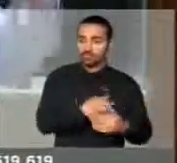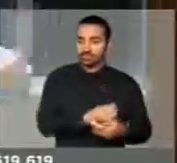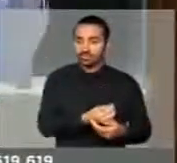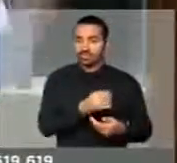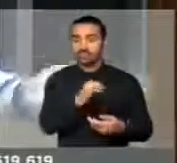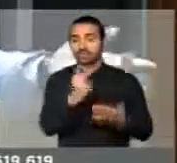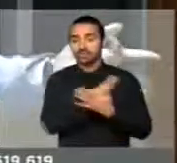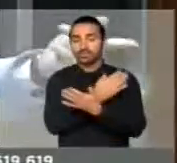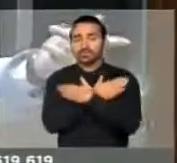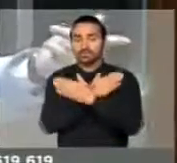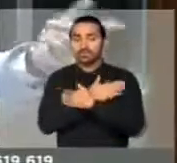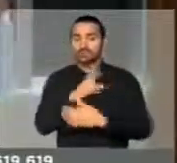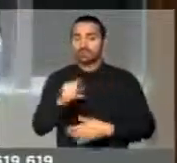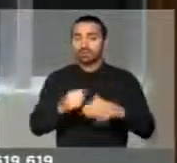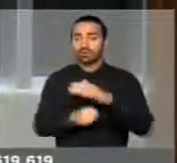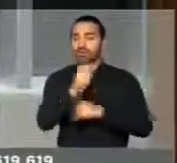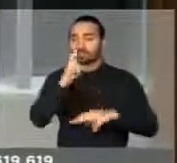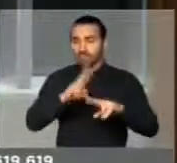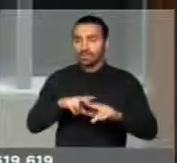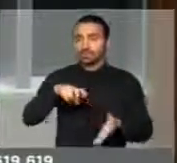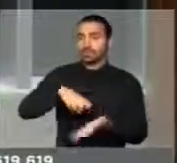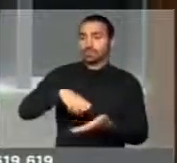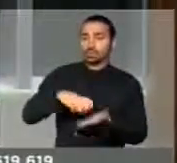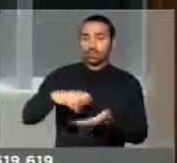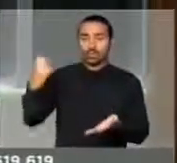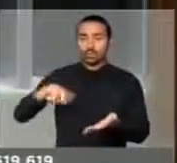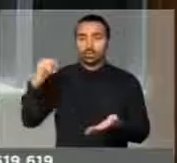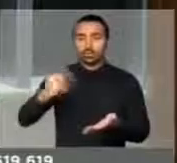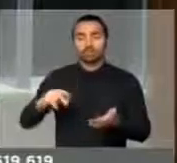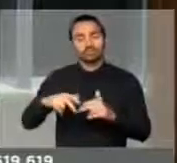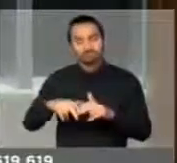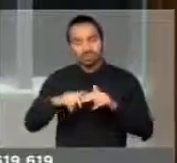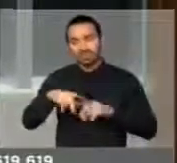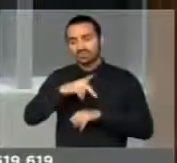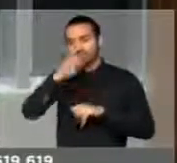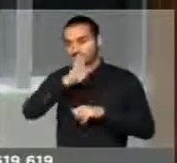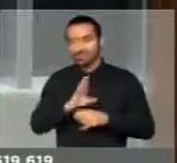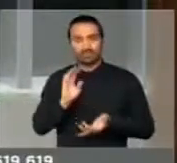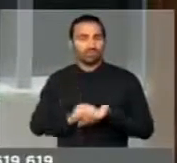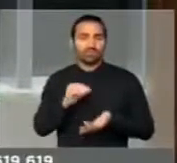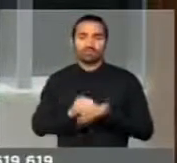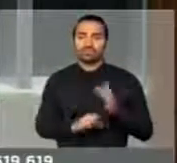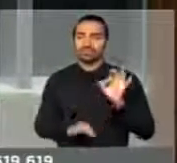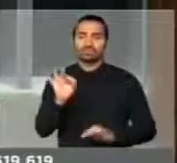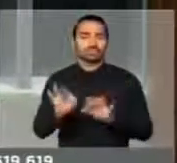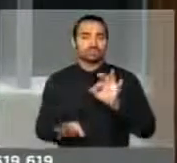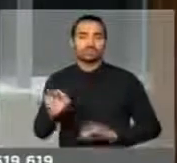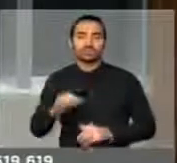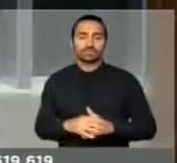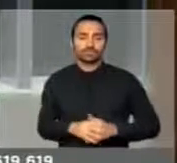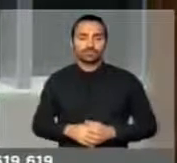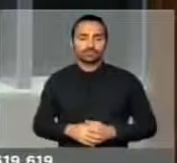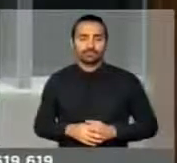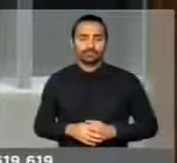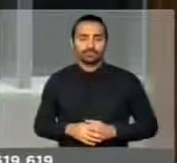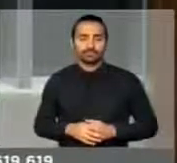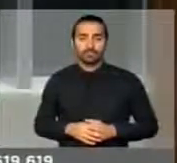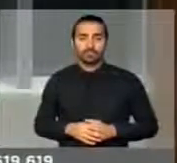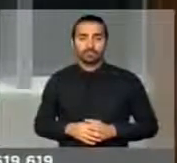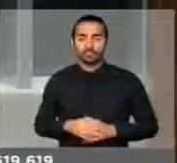se negou a contribuir com ela. A vitória teve que ser praticamente imposta, com uma